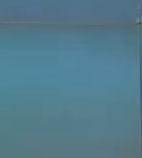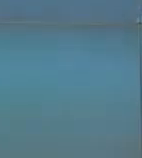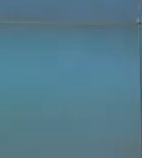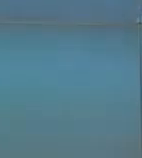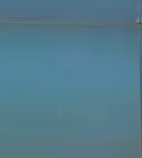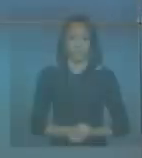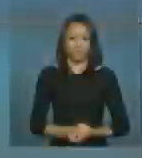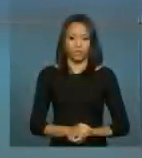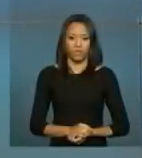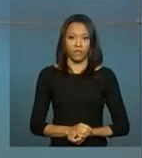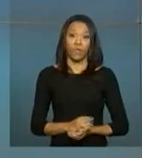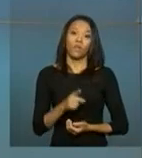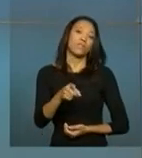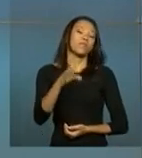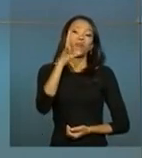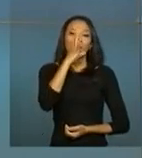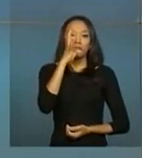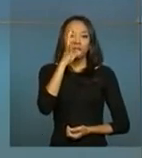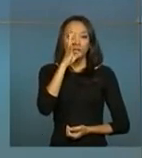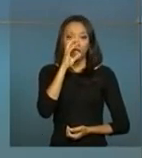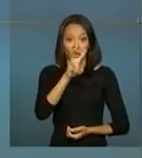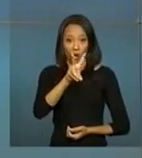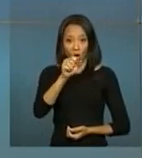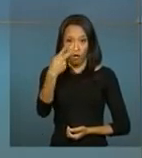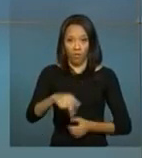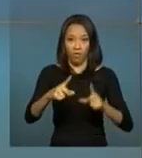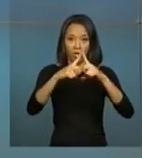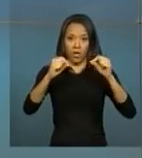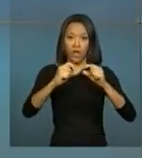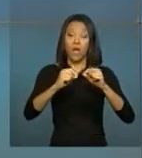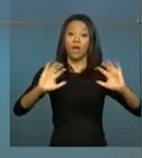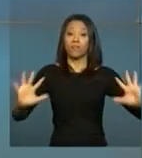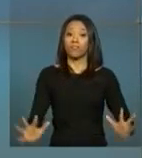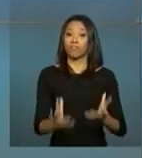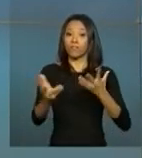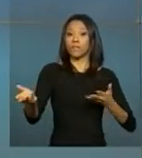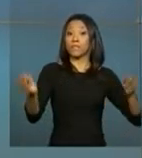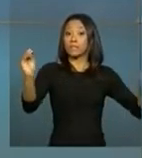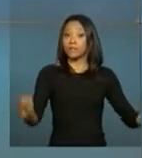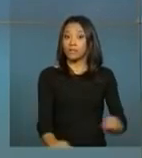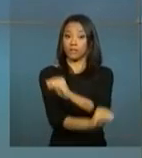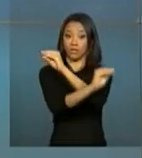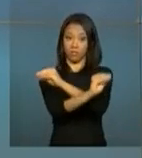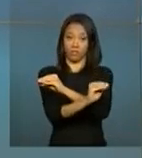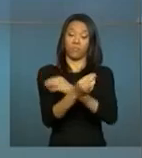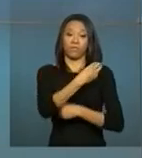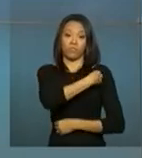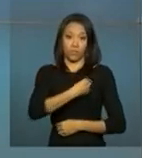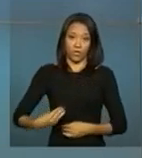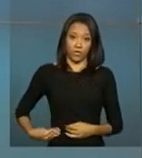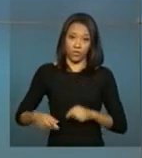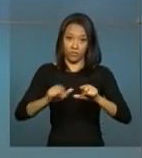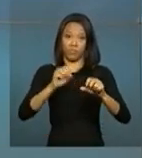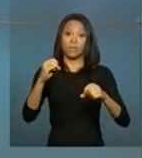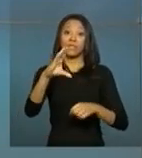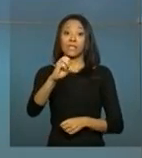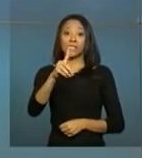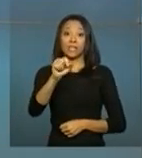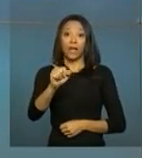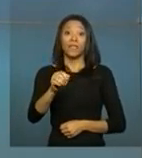Você assistiu ao vivo de Brasília a cerimônia de transmissão do cargo de ministro das cidades. Gilberto